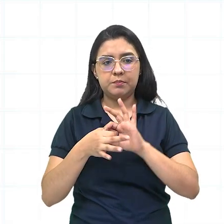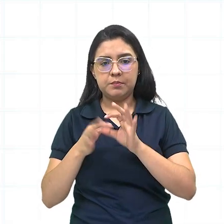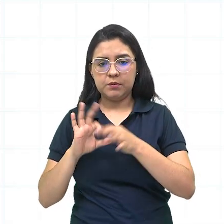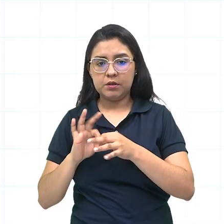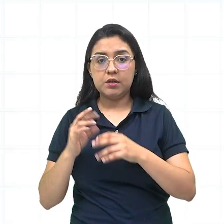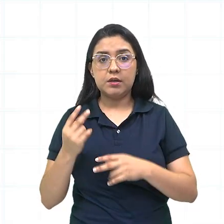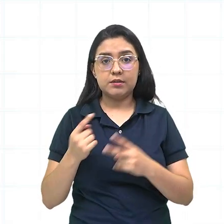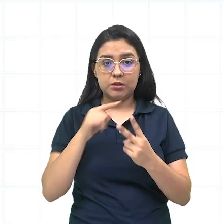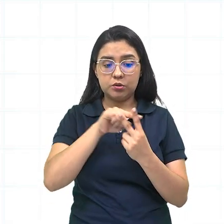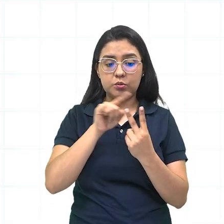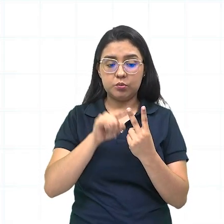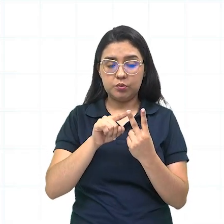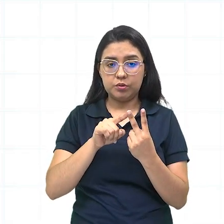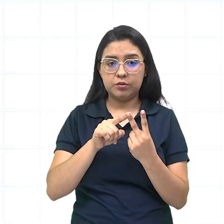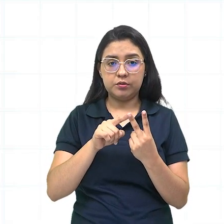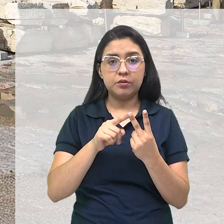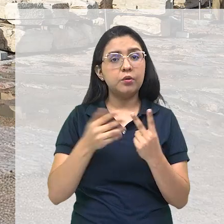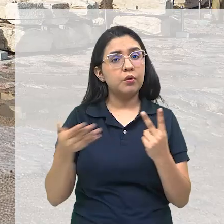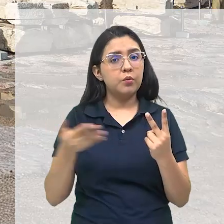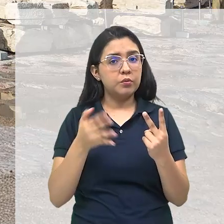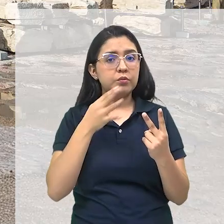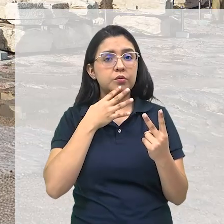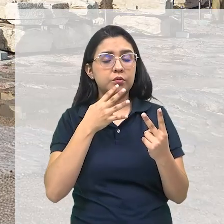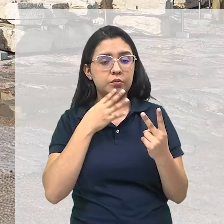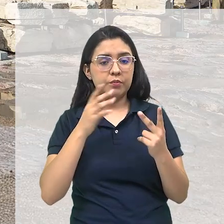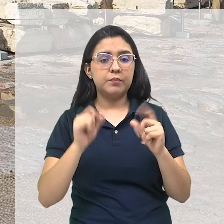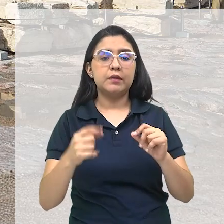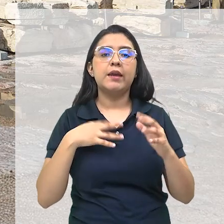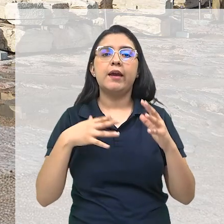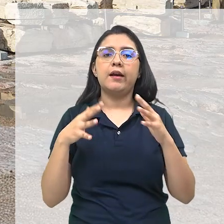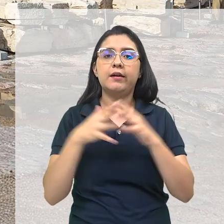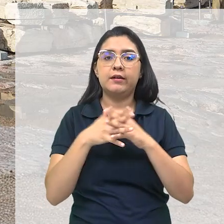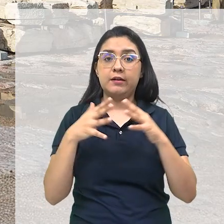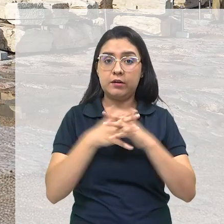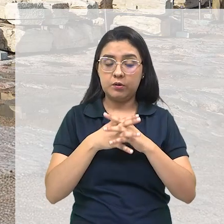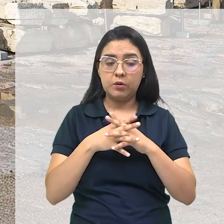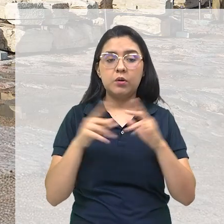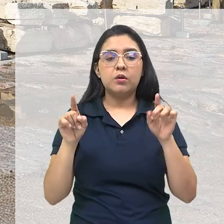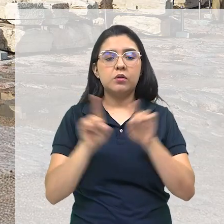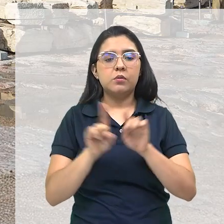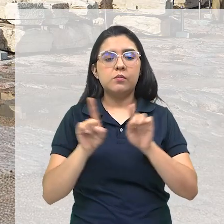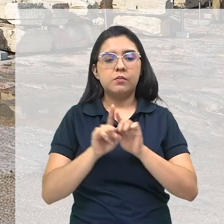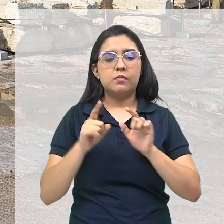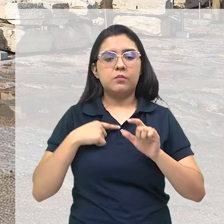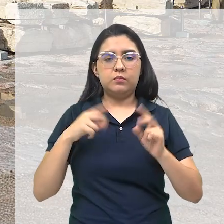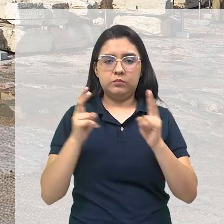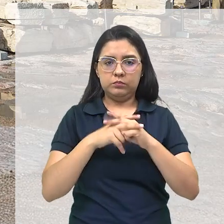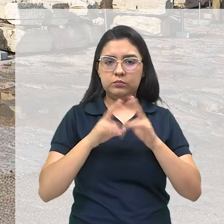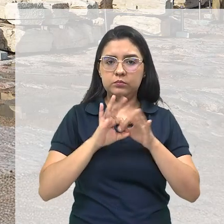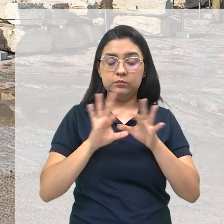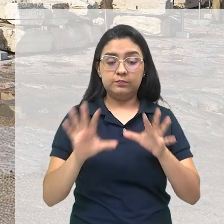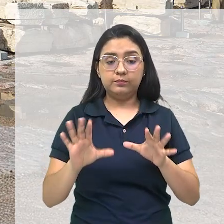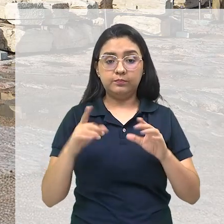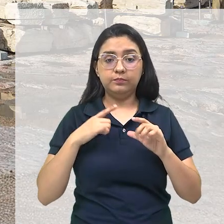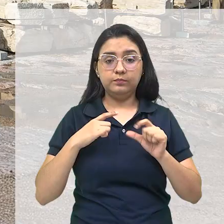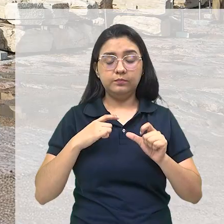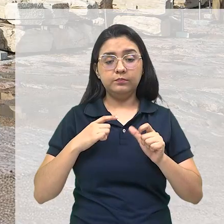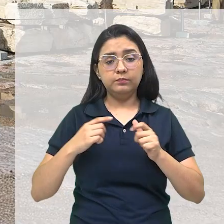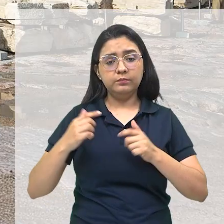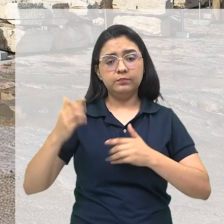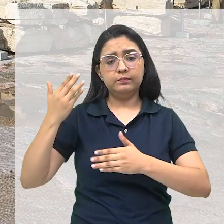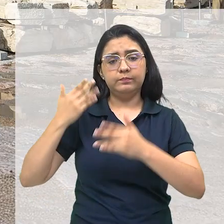duas modalidades que nós conhecemos hoje em dia, que é a greco-romana e a luta livre. Os